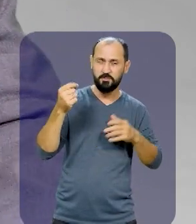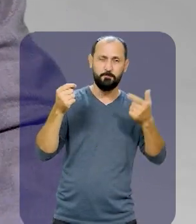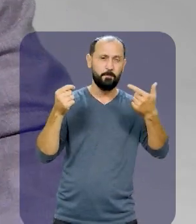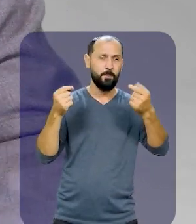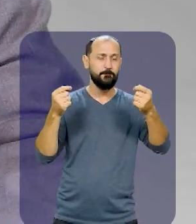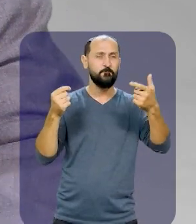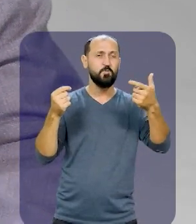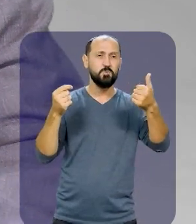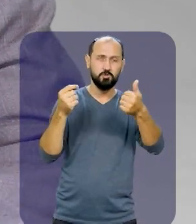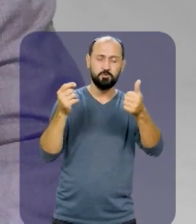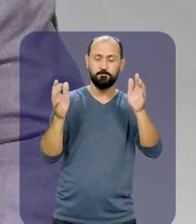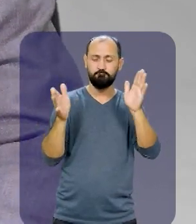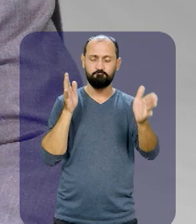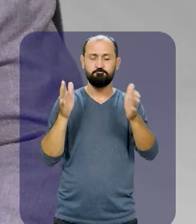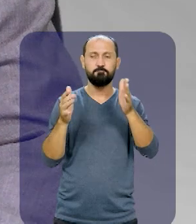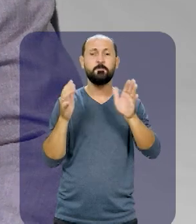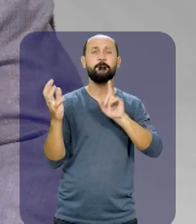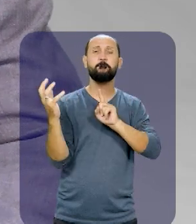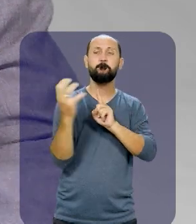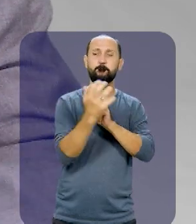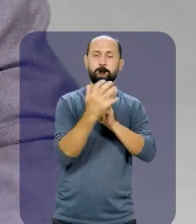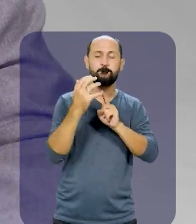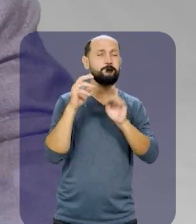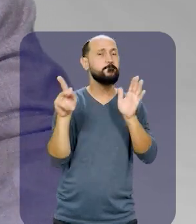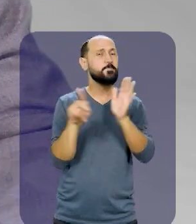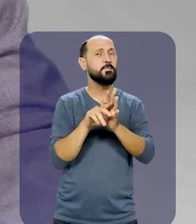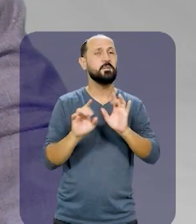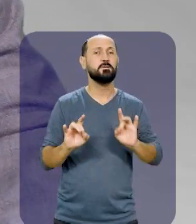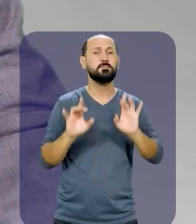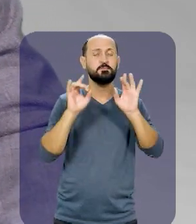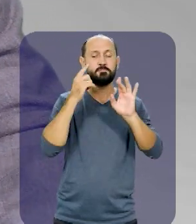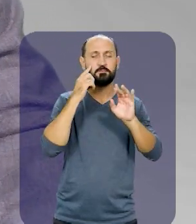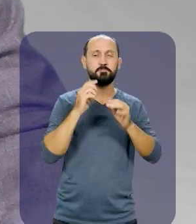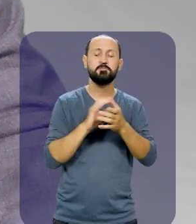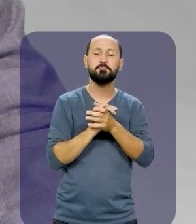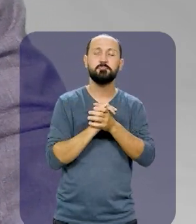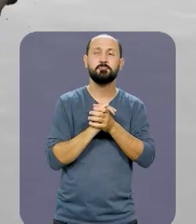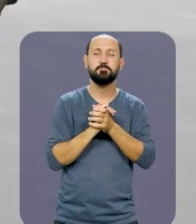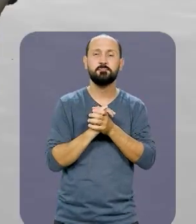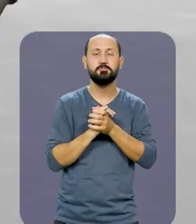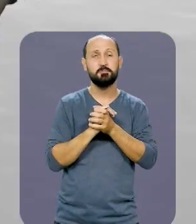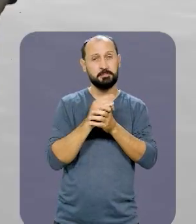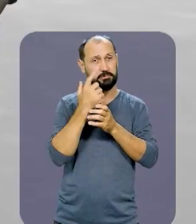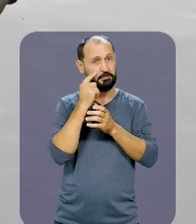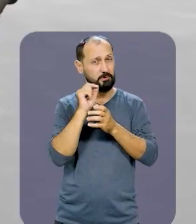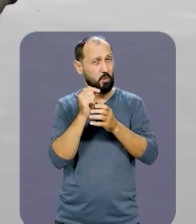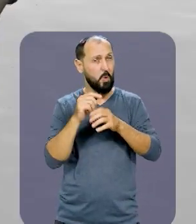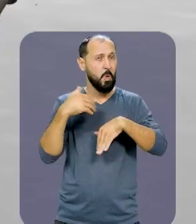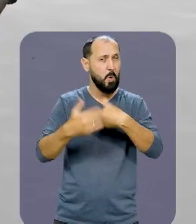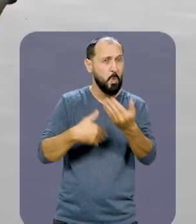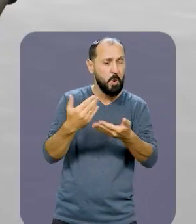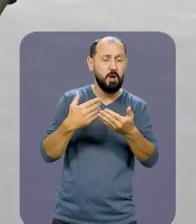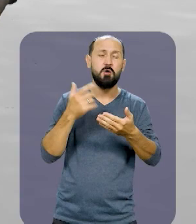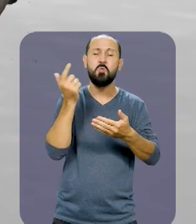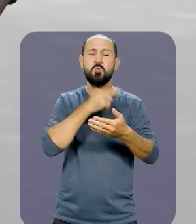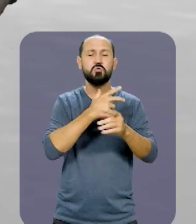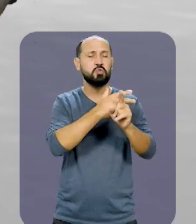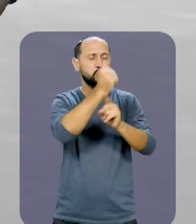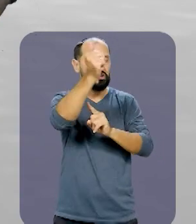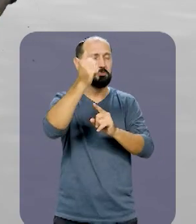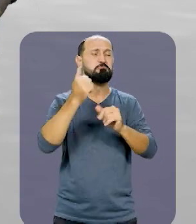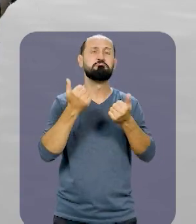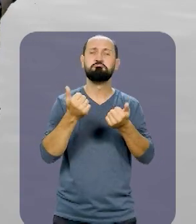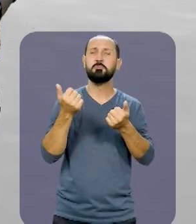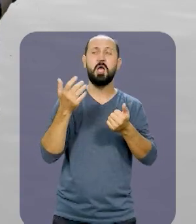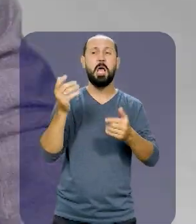as sequelas, que foram especialmente a fibrose pulmonar. Com reabilitação, quem venceu a Covid